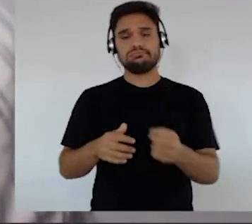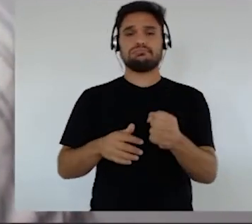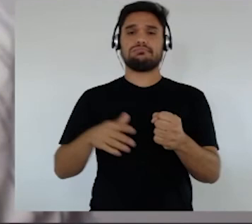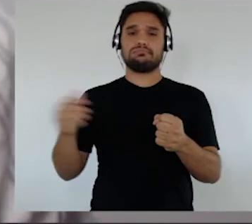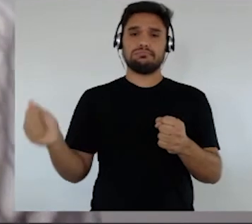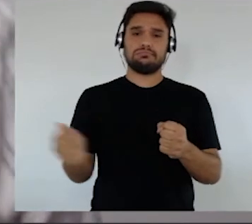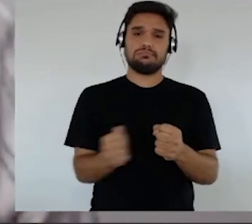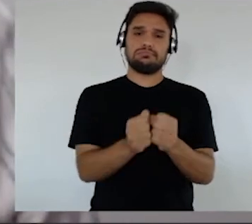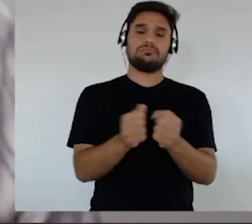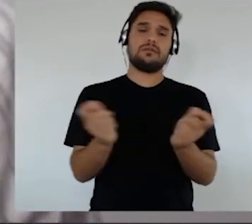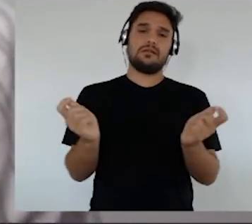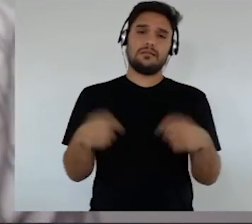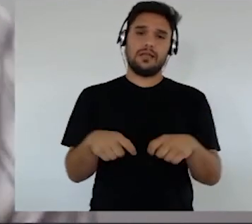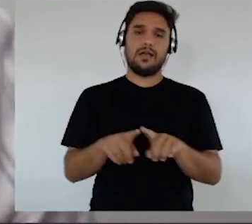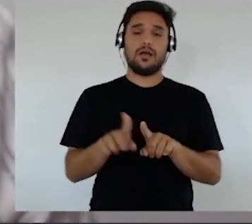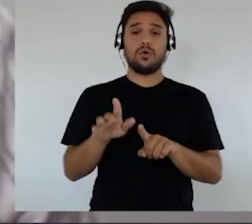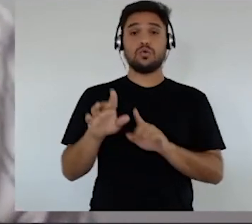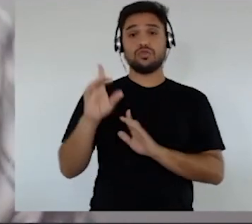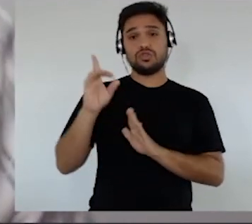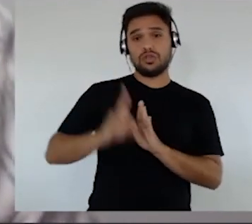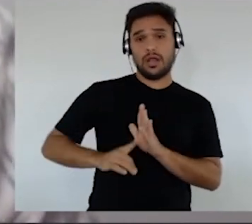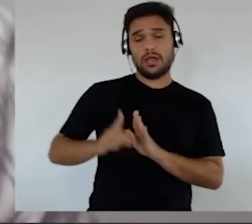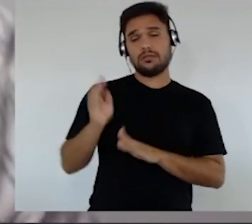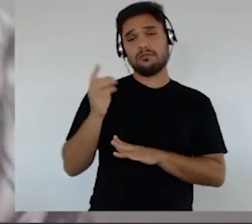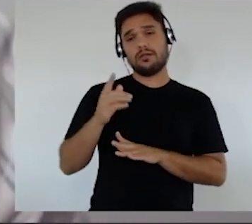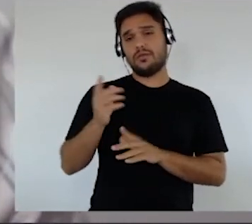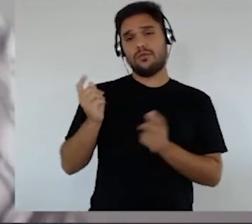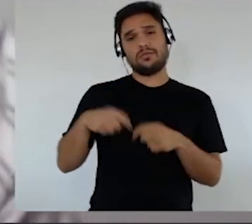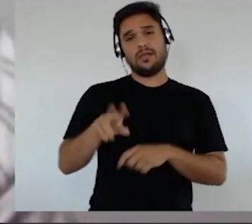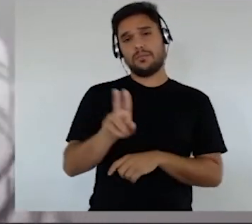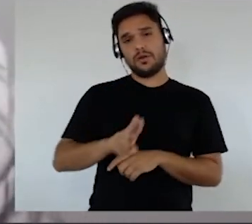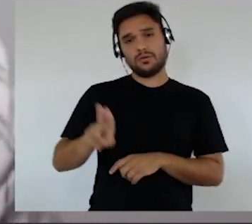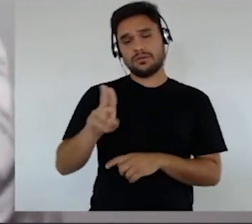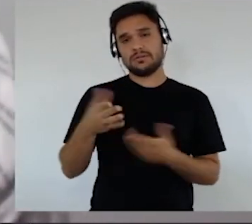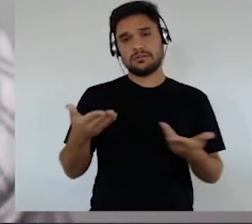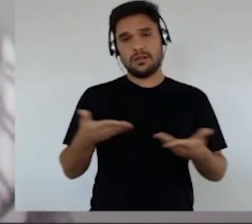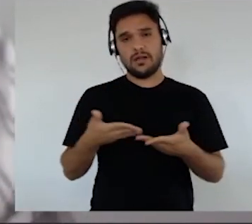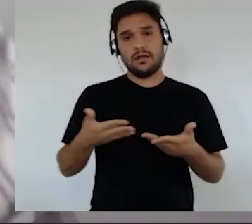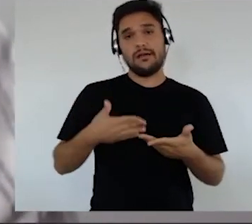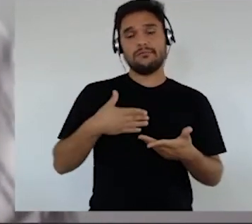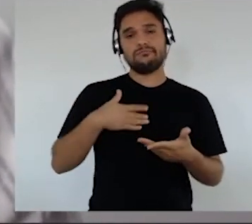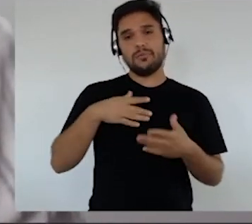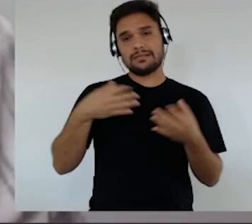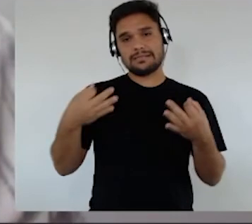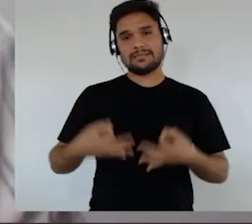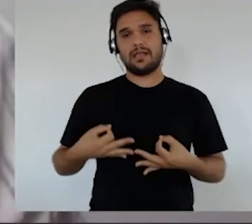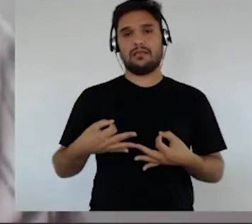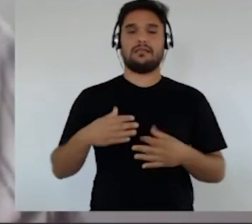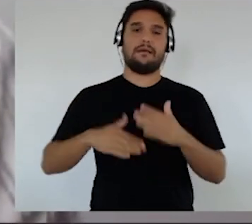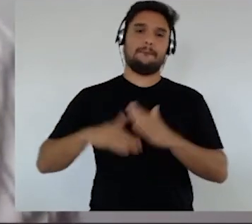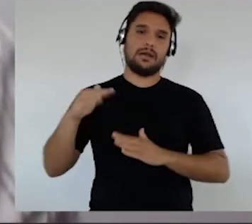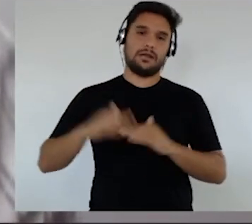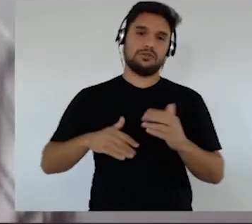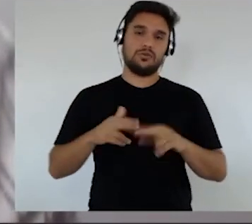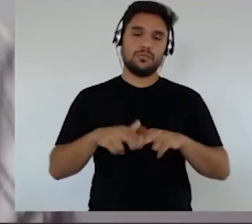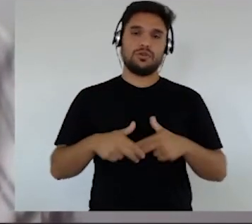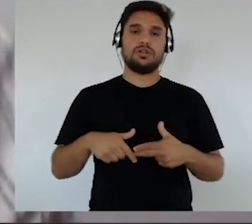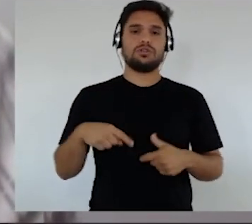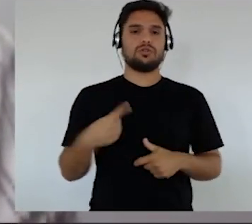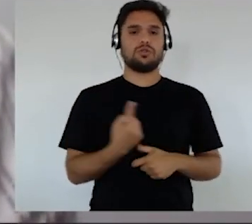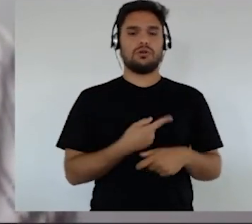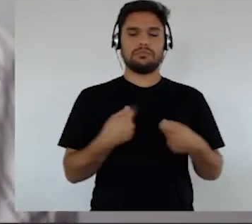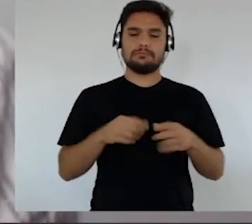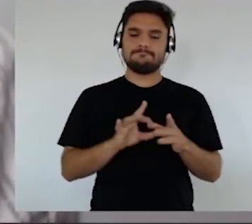nossos direitos, embora conquistados, não serão aplicados ou aplicados de forma adequada na prática. Então, precisamos